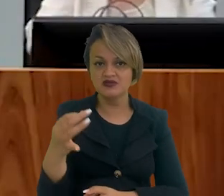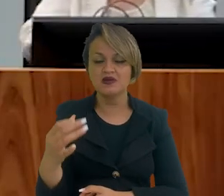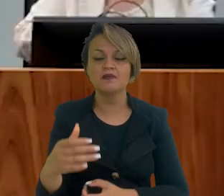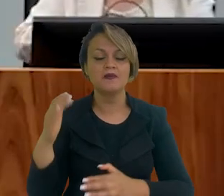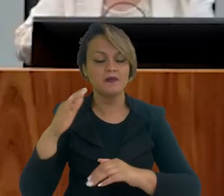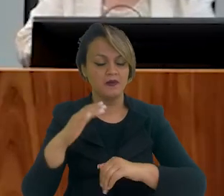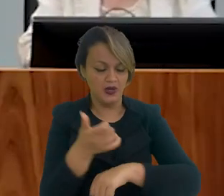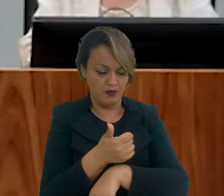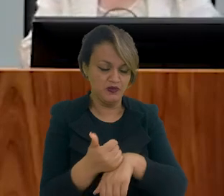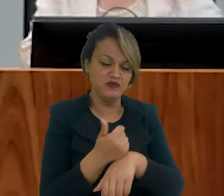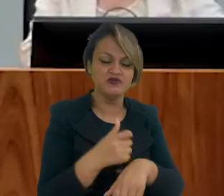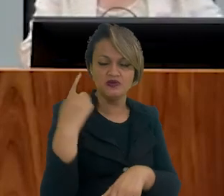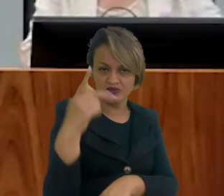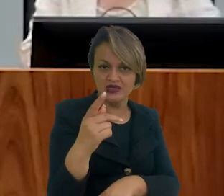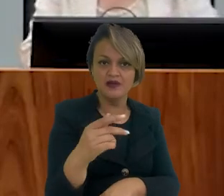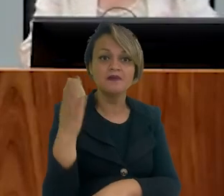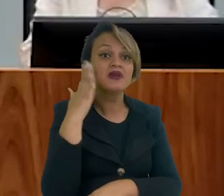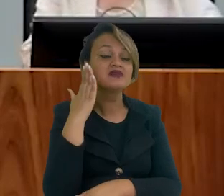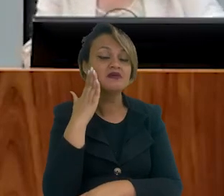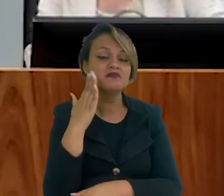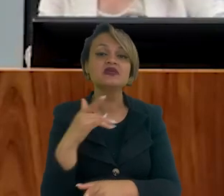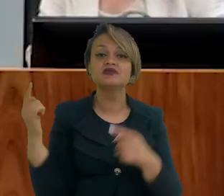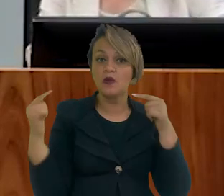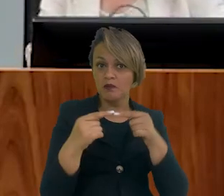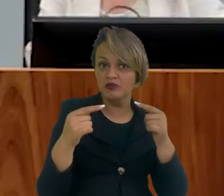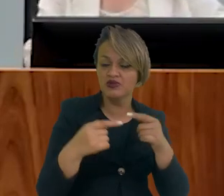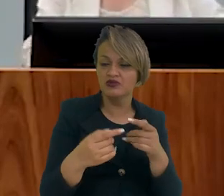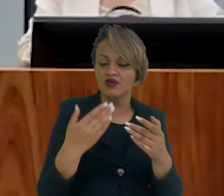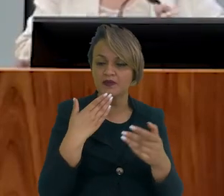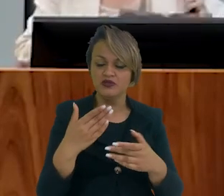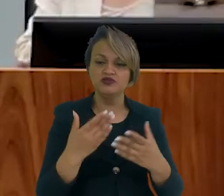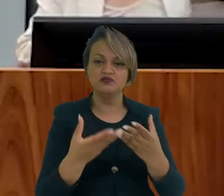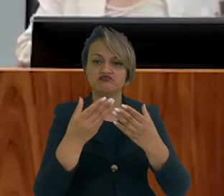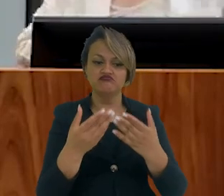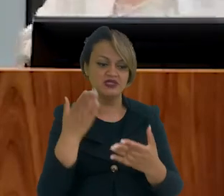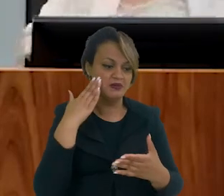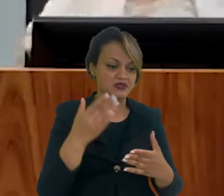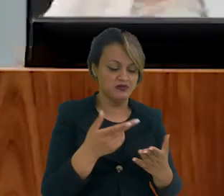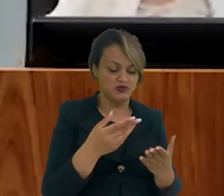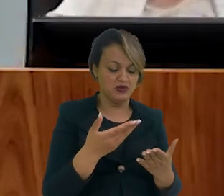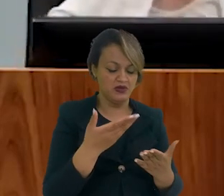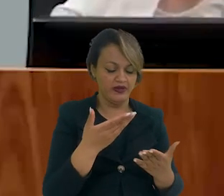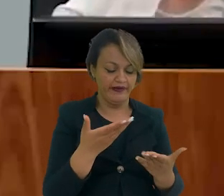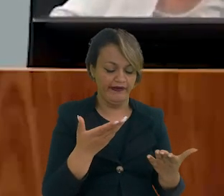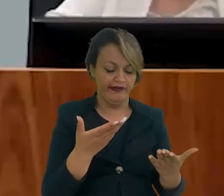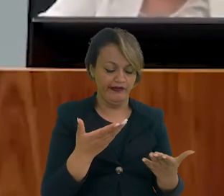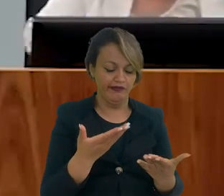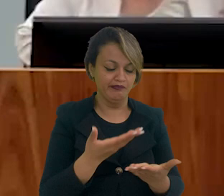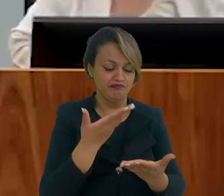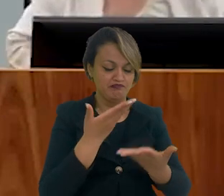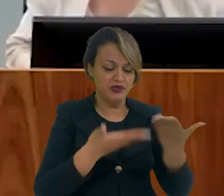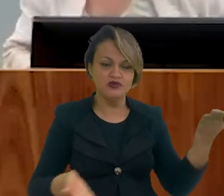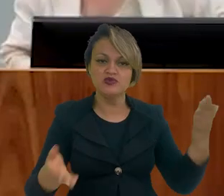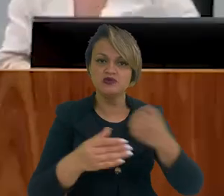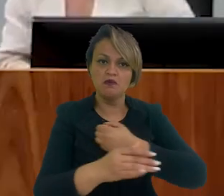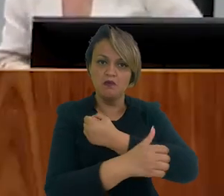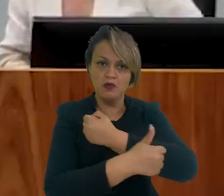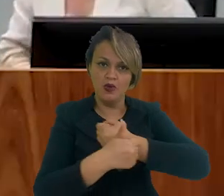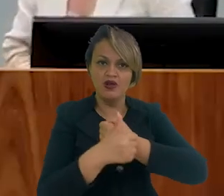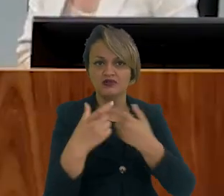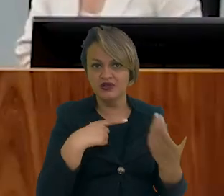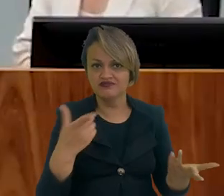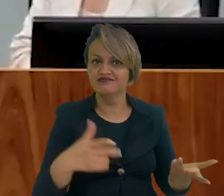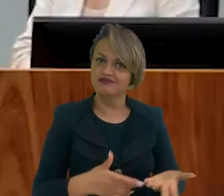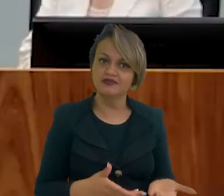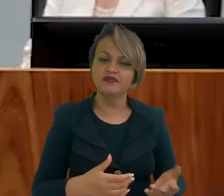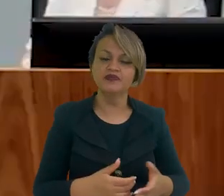relevante e de consciência no Exercício da sua profissão para saber se cabe pedir um dano moral